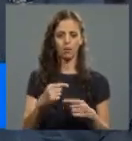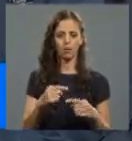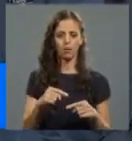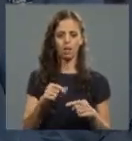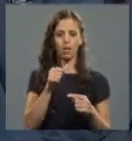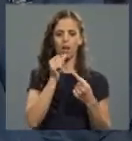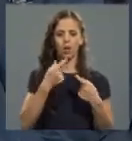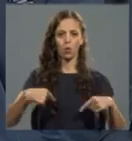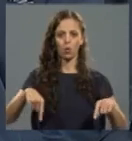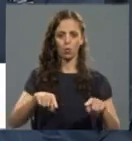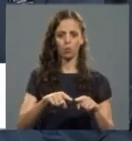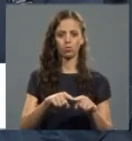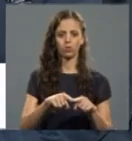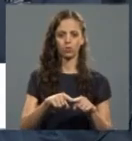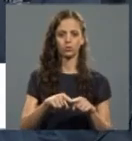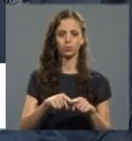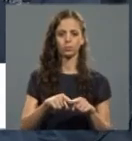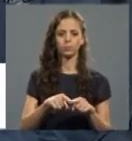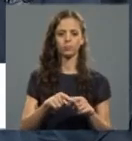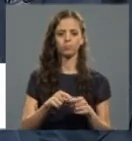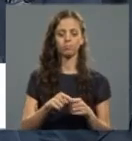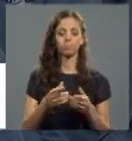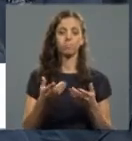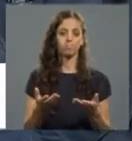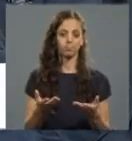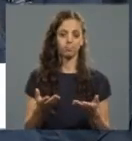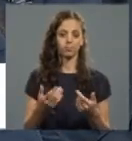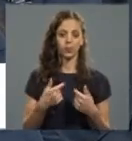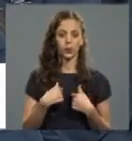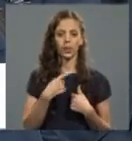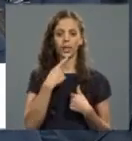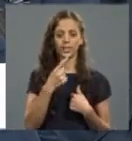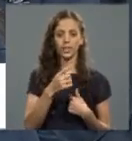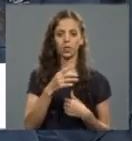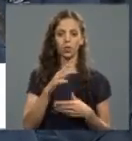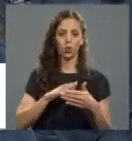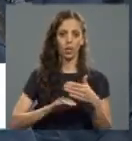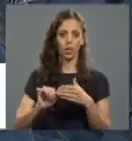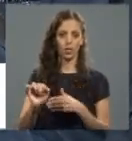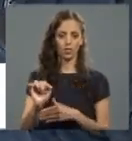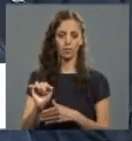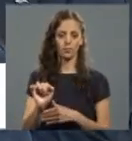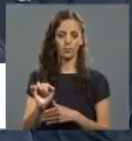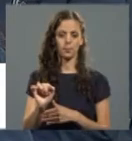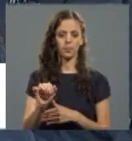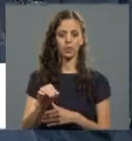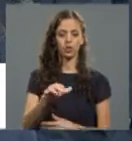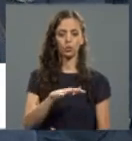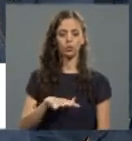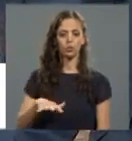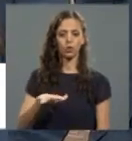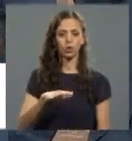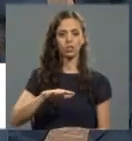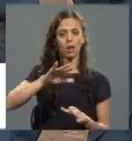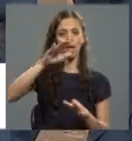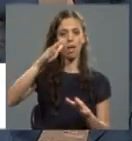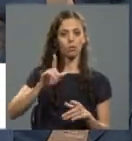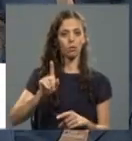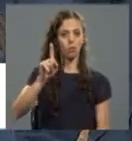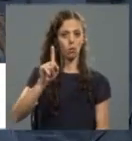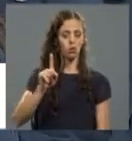nas lagoas. Lá está, era o que eu dizia aqui ao seu colega. Nas zonas altas e a